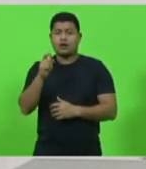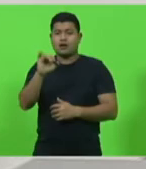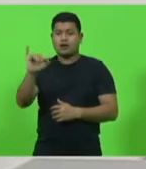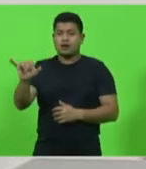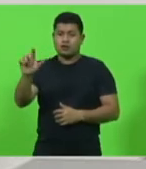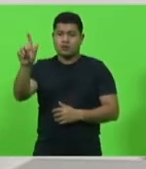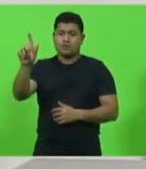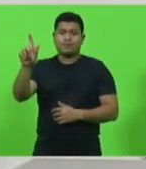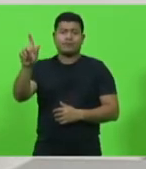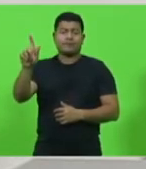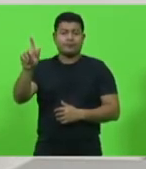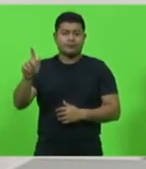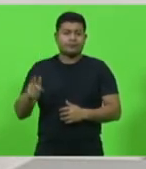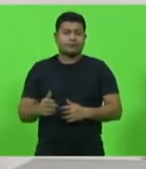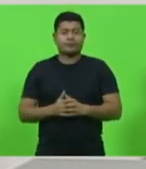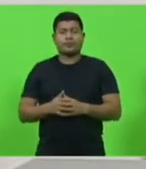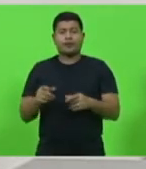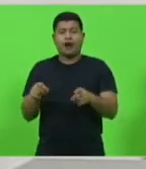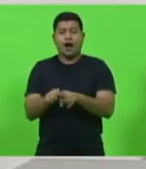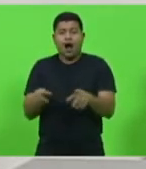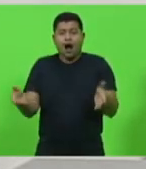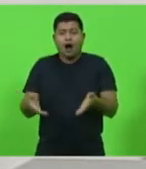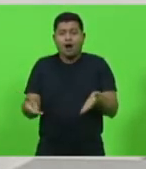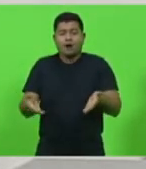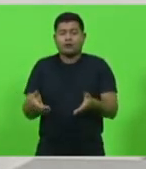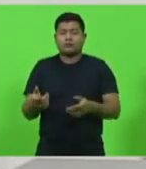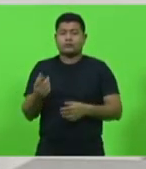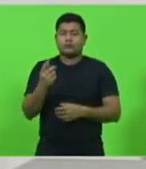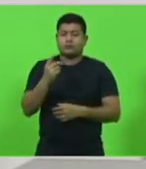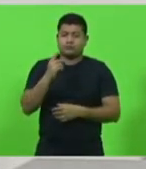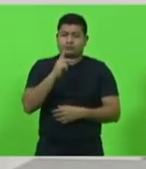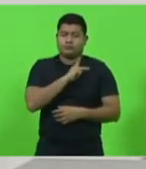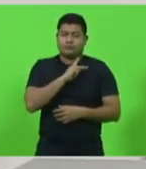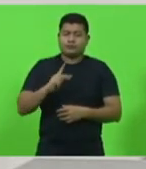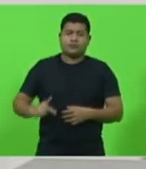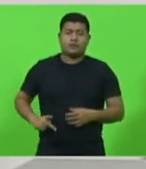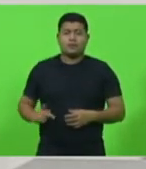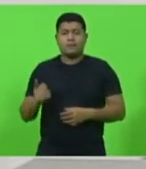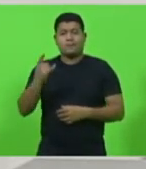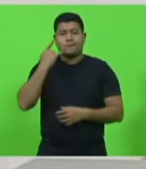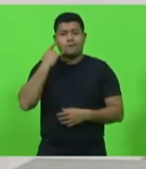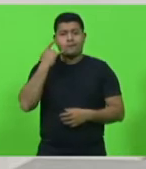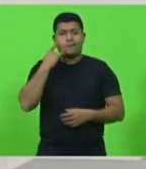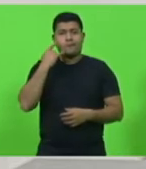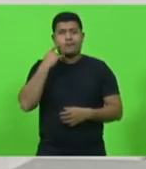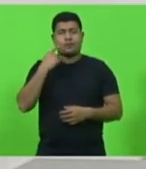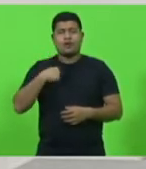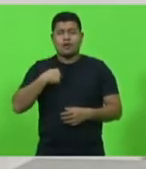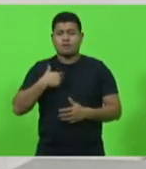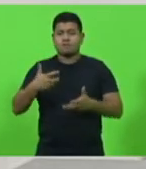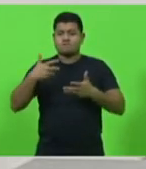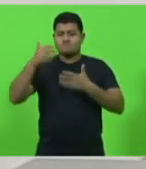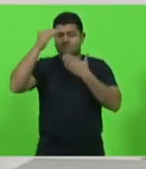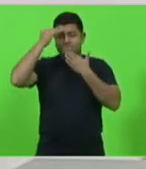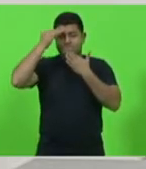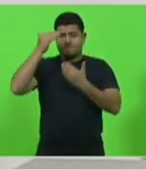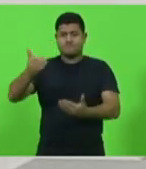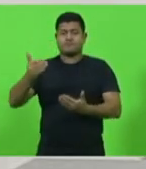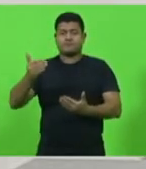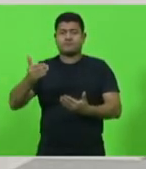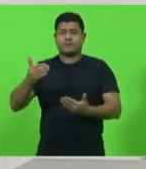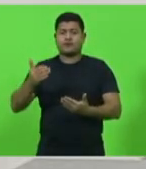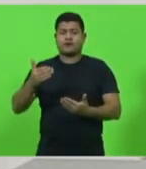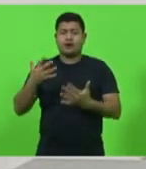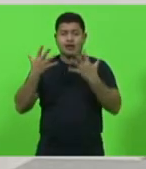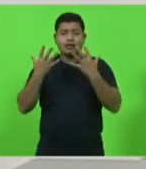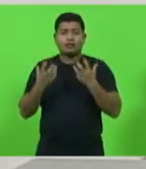deputado Júlio Garcia, e do atual deputado-presidente Mário de Nadal, os quais devo muito meu agradecimento, que acataram